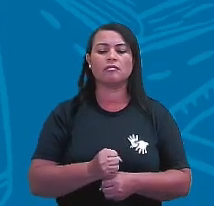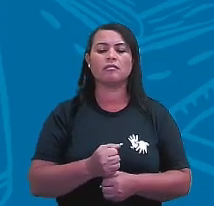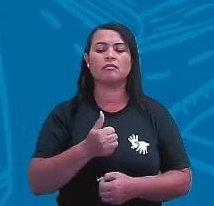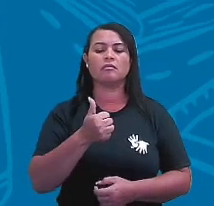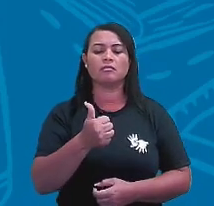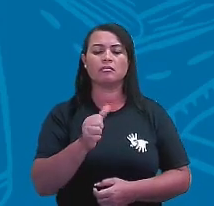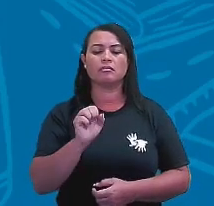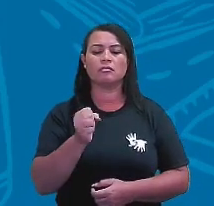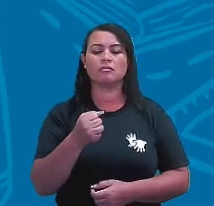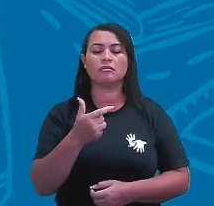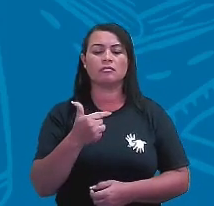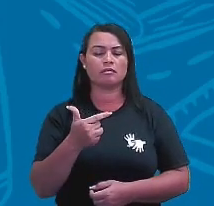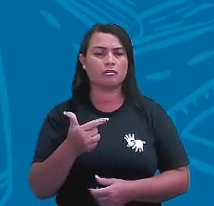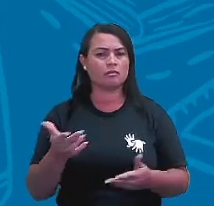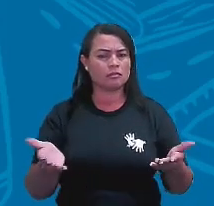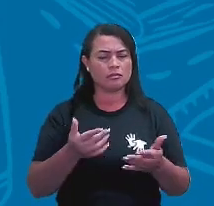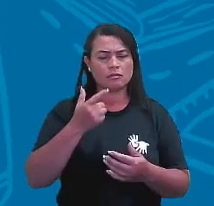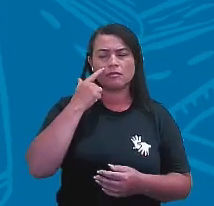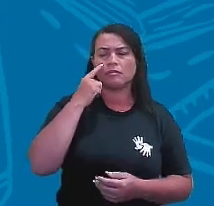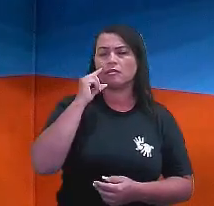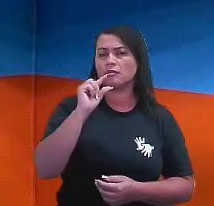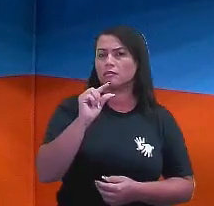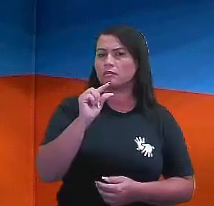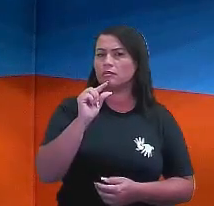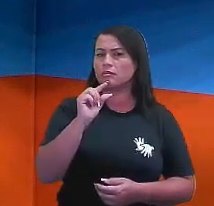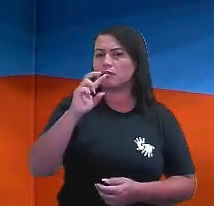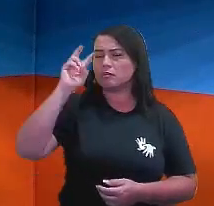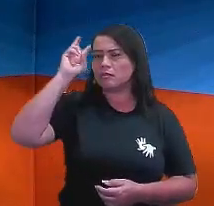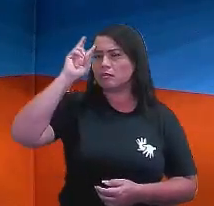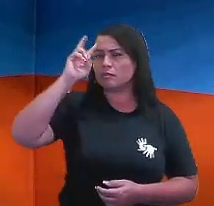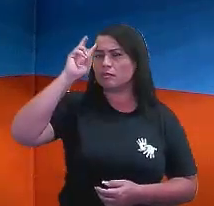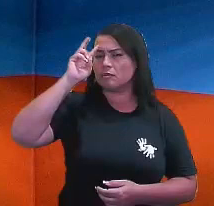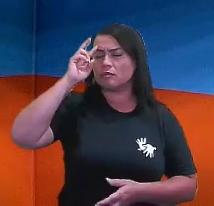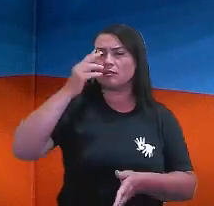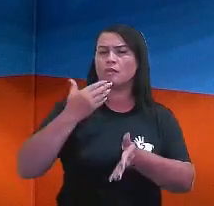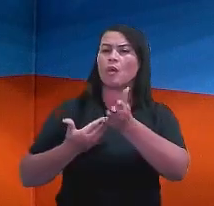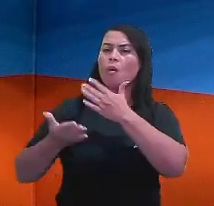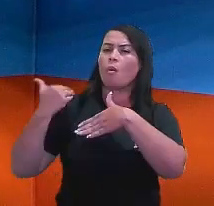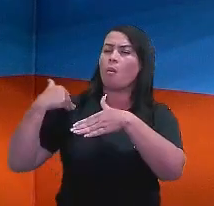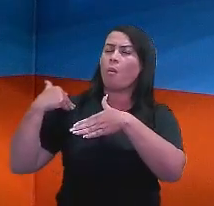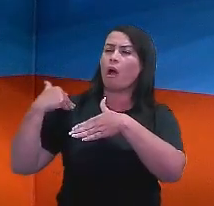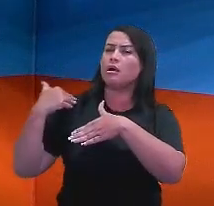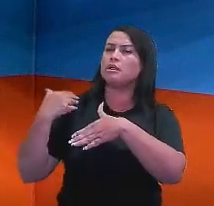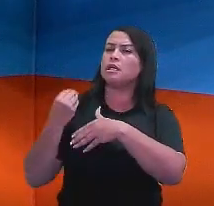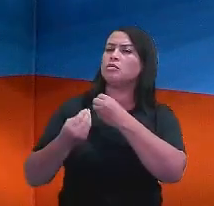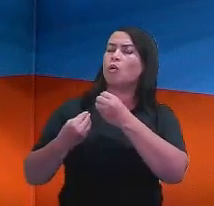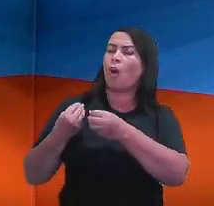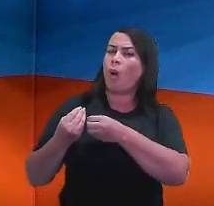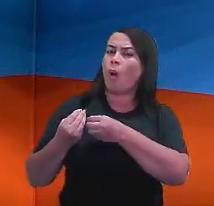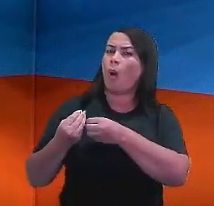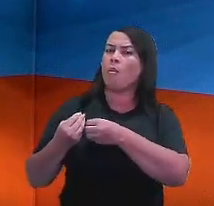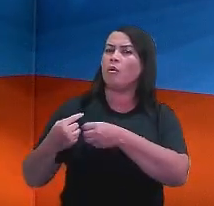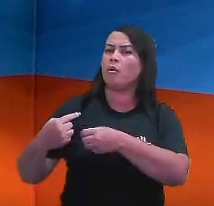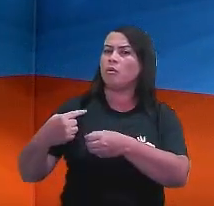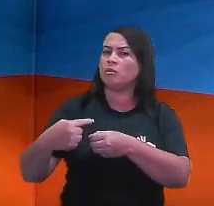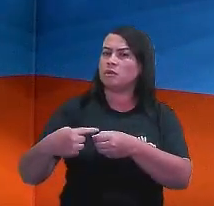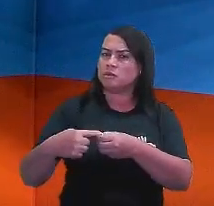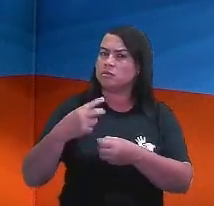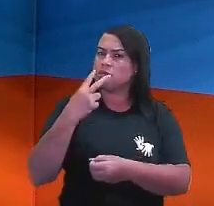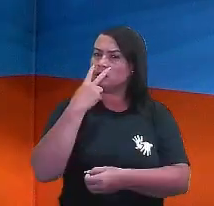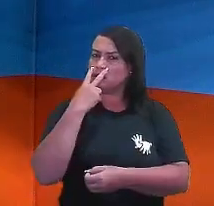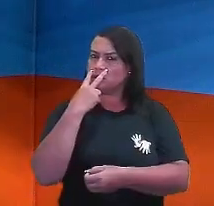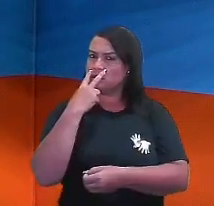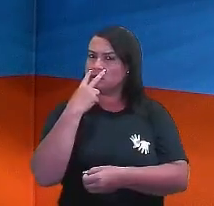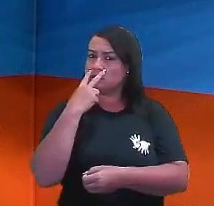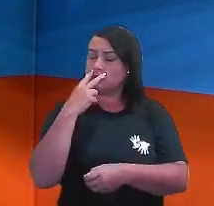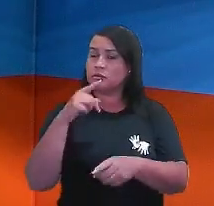aqui, que a gente vai trazer um pouco do histórico de como o município da Vitória de Santo Antão passou a ser município. Mas